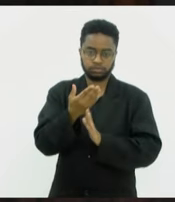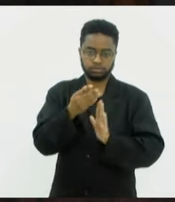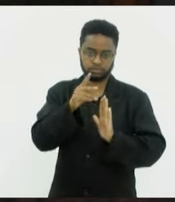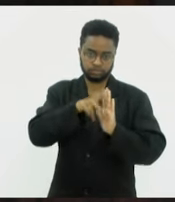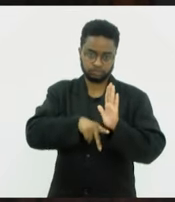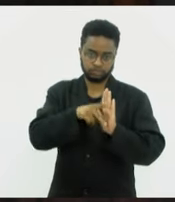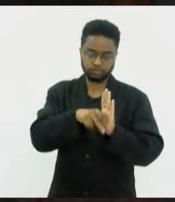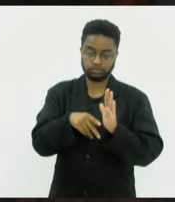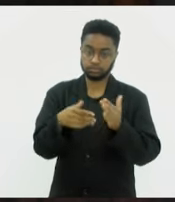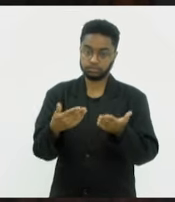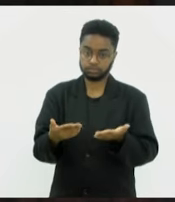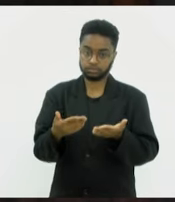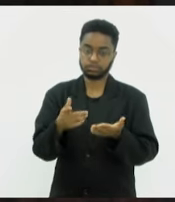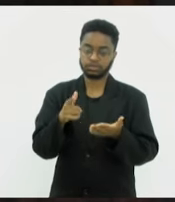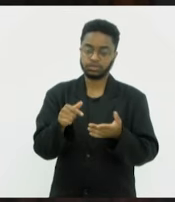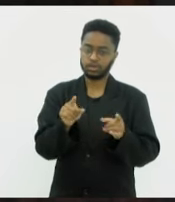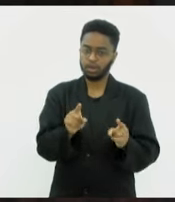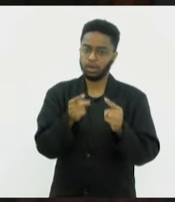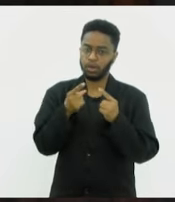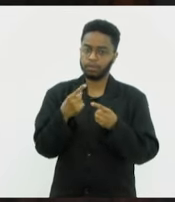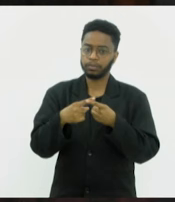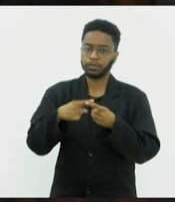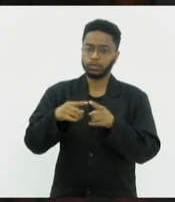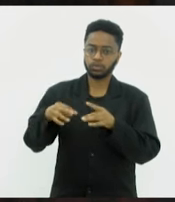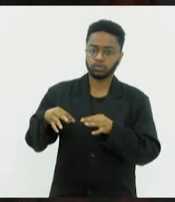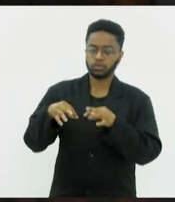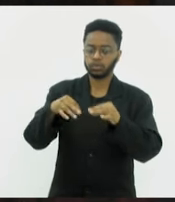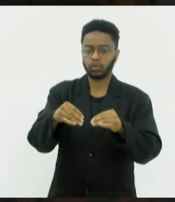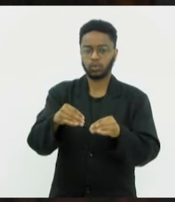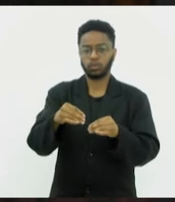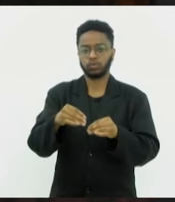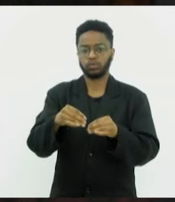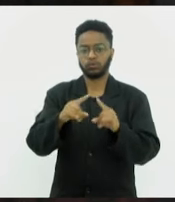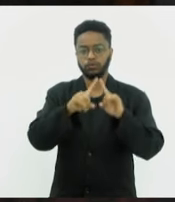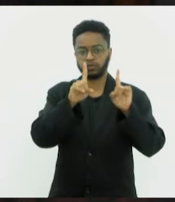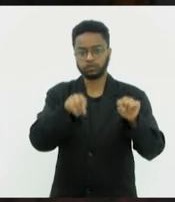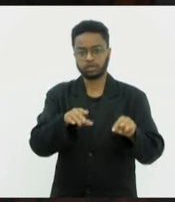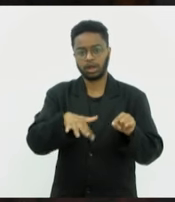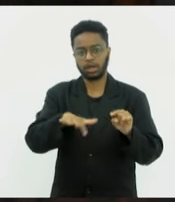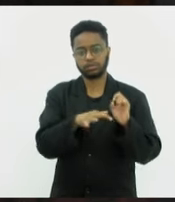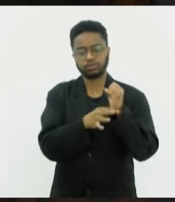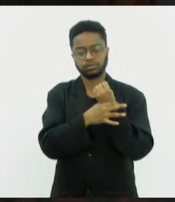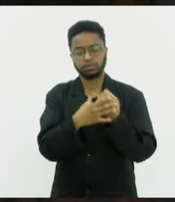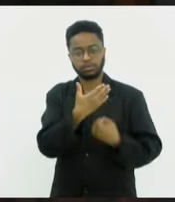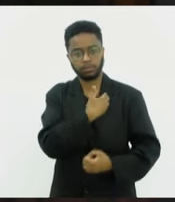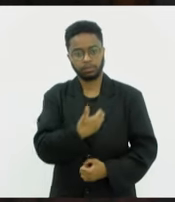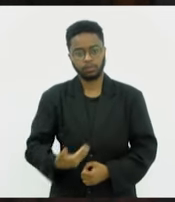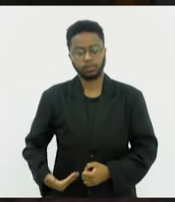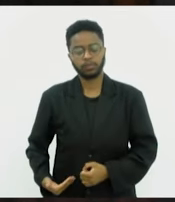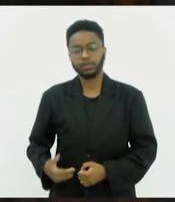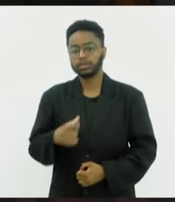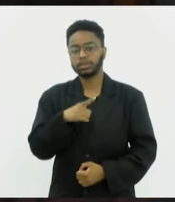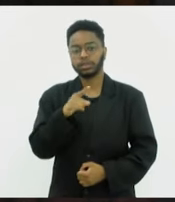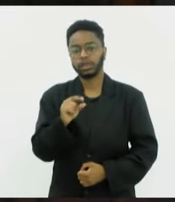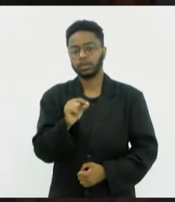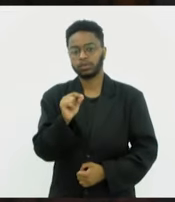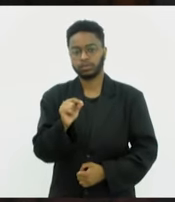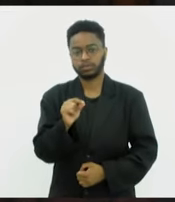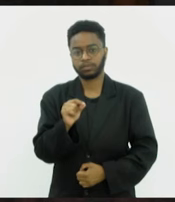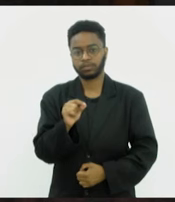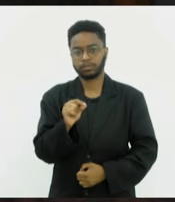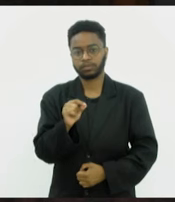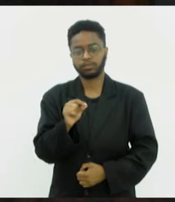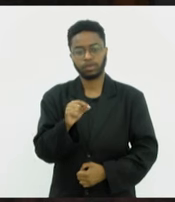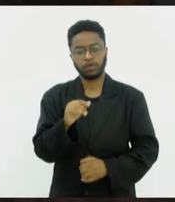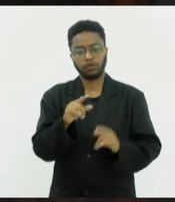afronta. Se o que tudo que um militar ou um servidor da segurança pública tem, o efetivo servidor de